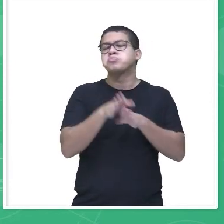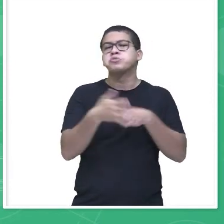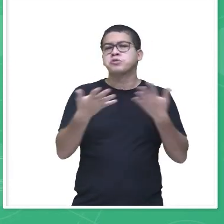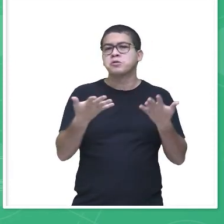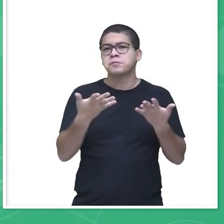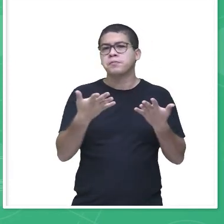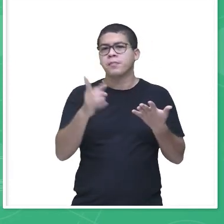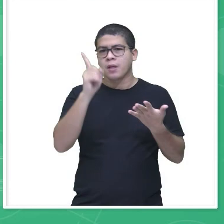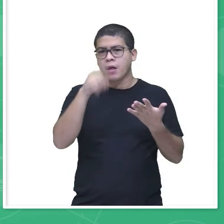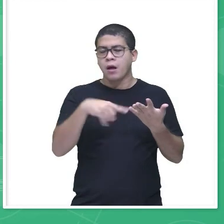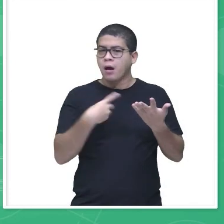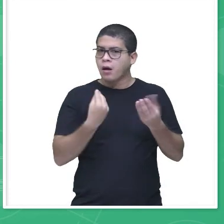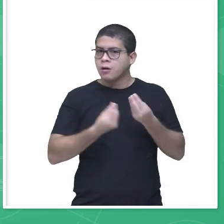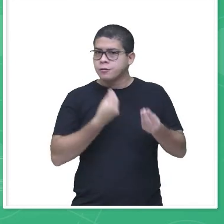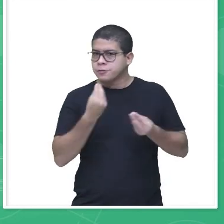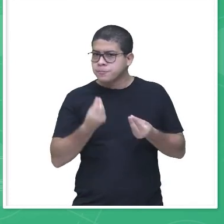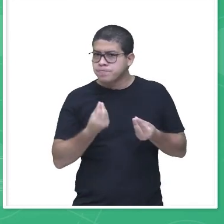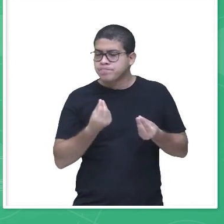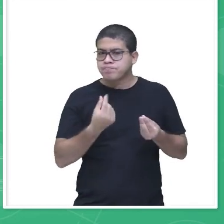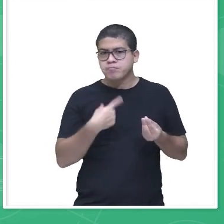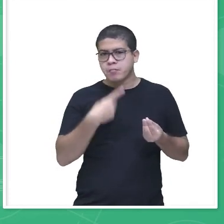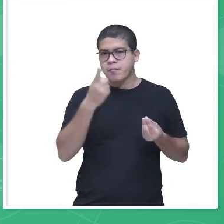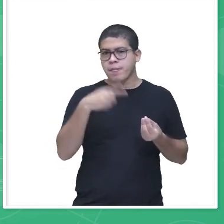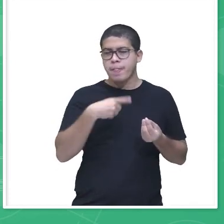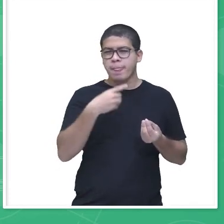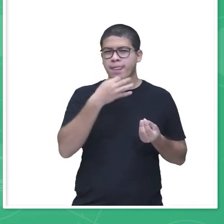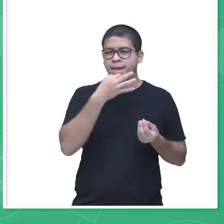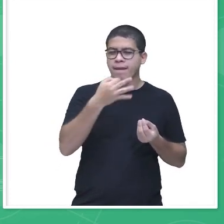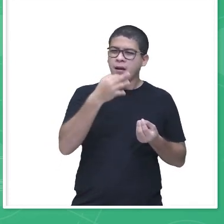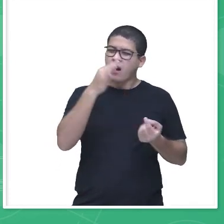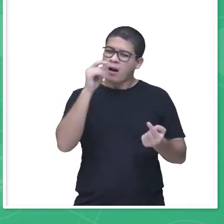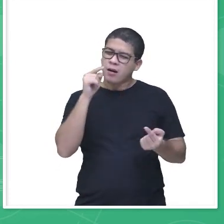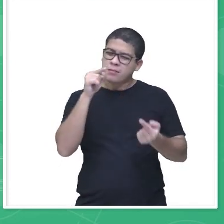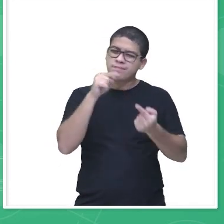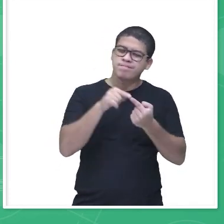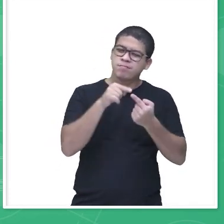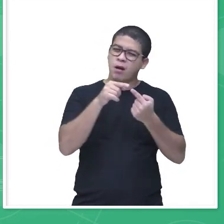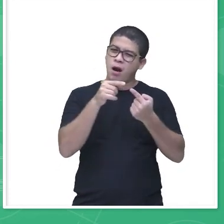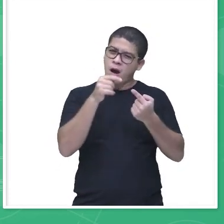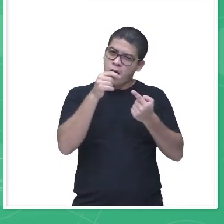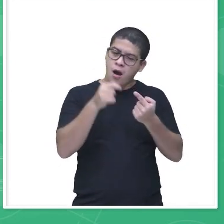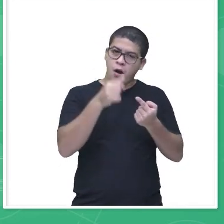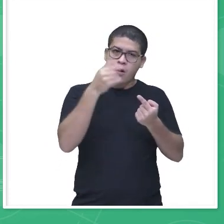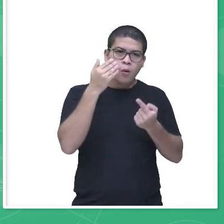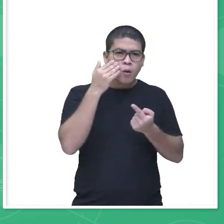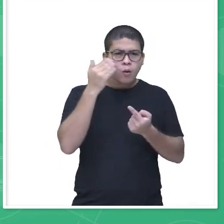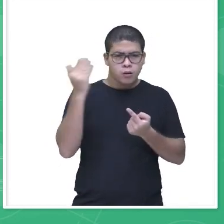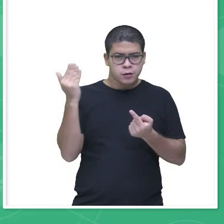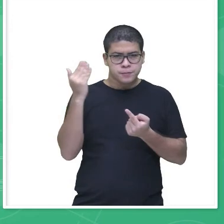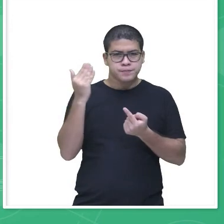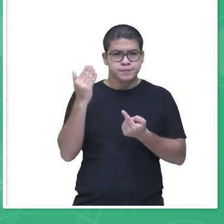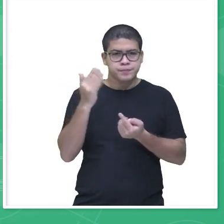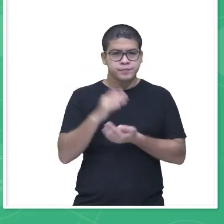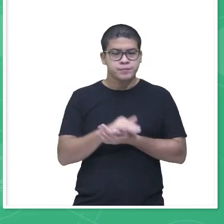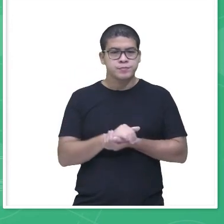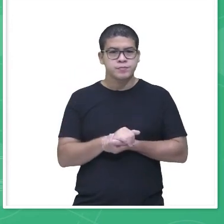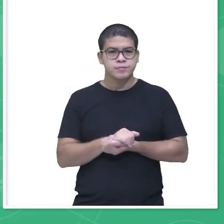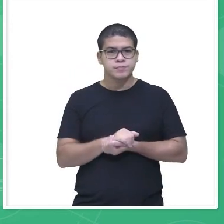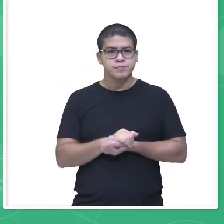seja baseada na resposta que mais se aproxime dessa nossa resposta aqui. Vamos ver.